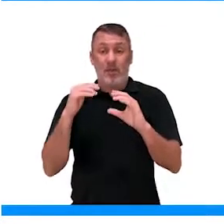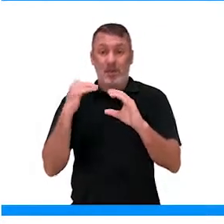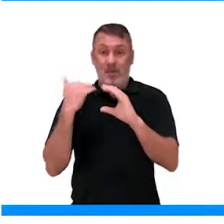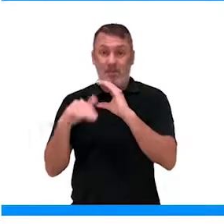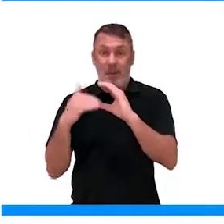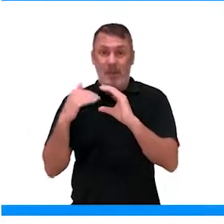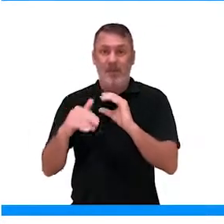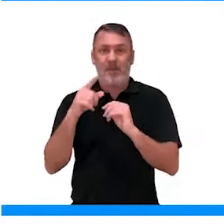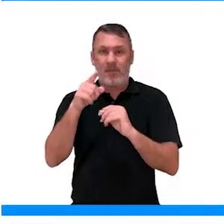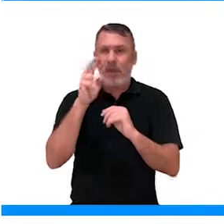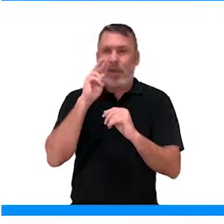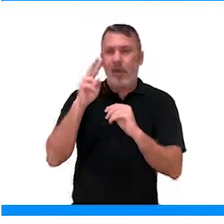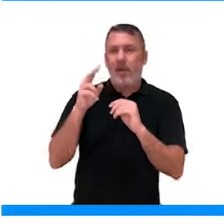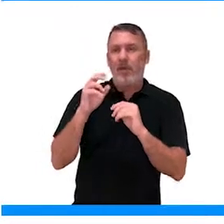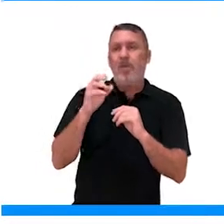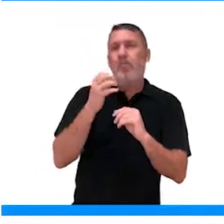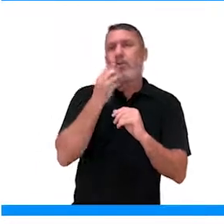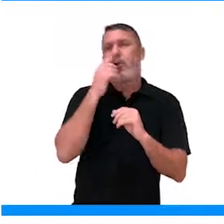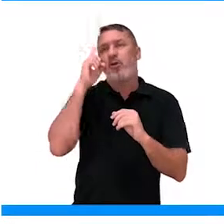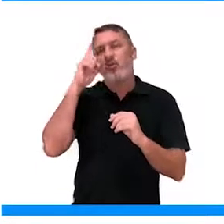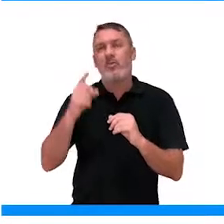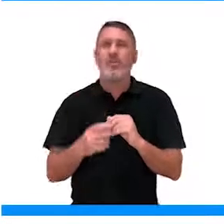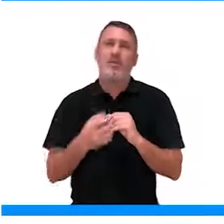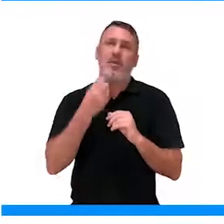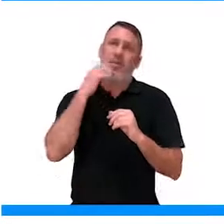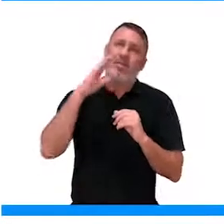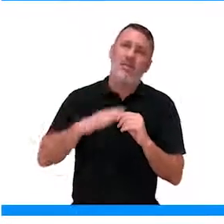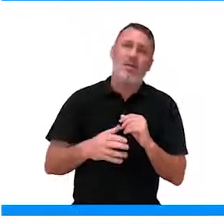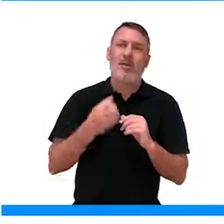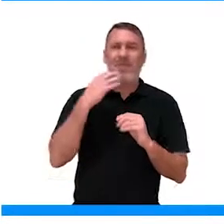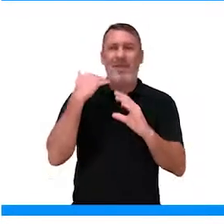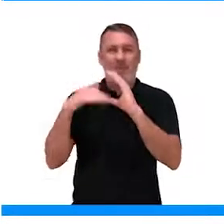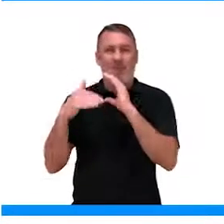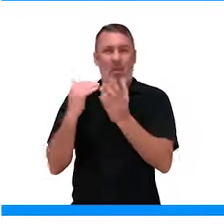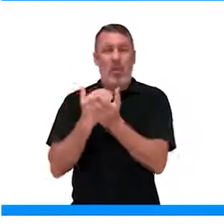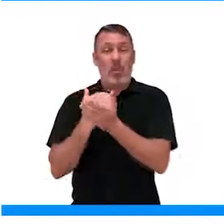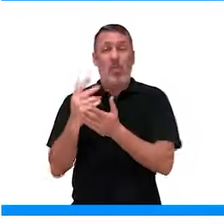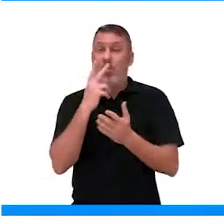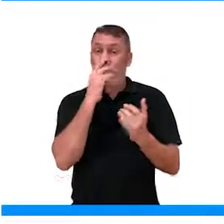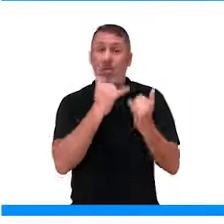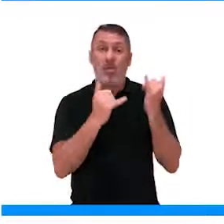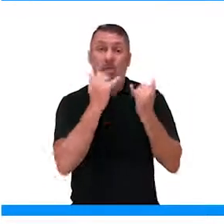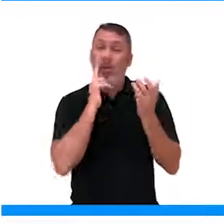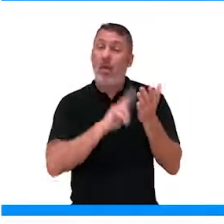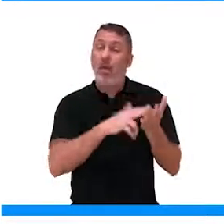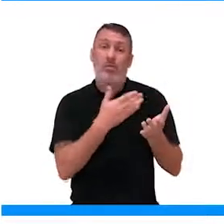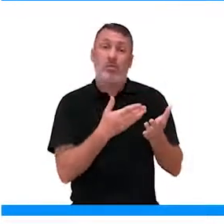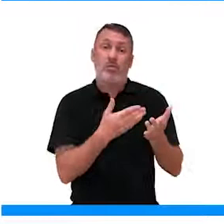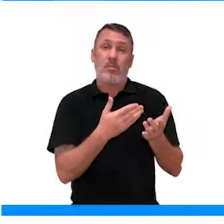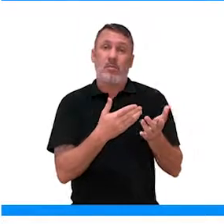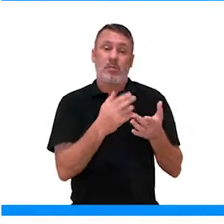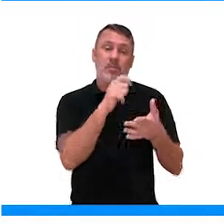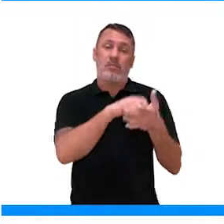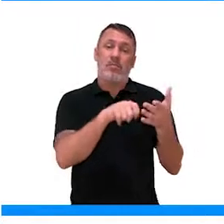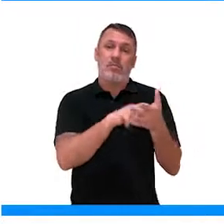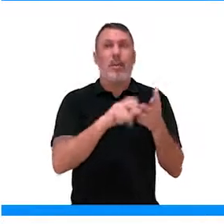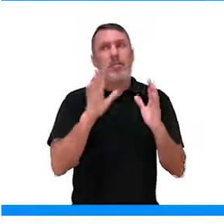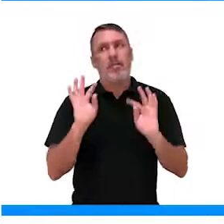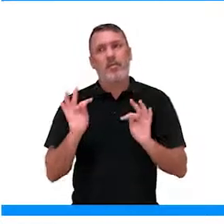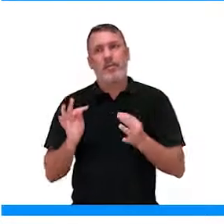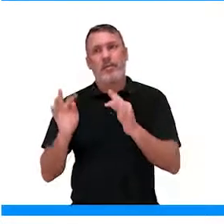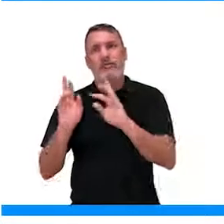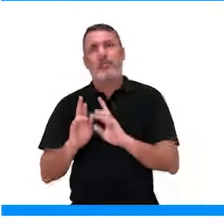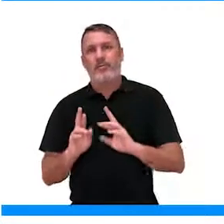estrutura do e-mail, quando você diz lá bom dia, boa tarde, como vai, ela vem da carta. Claro que com